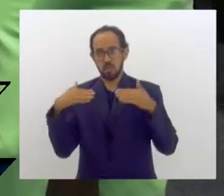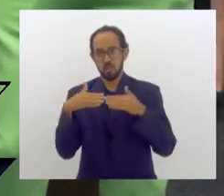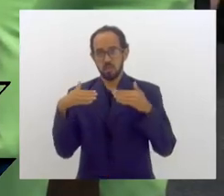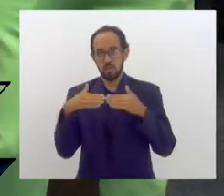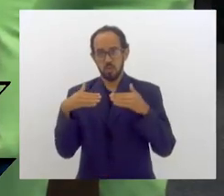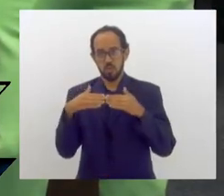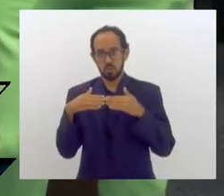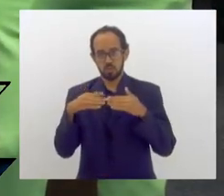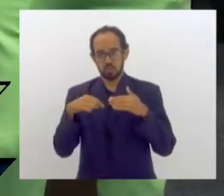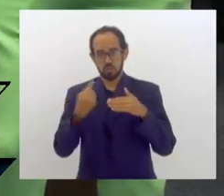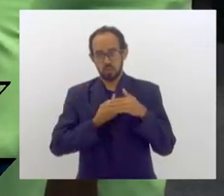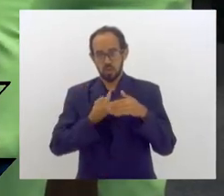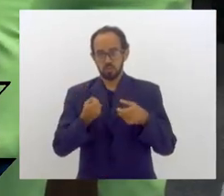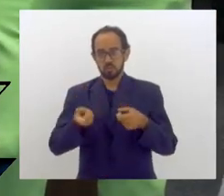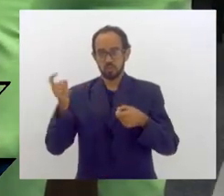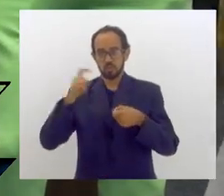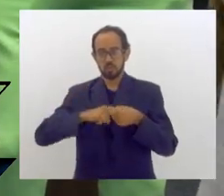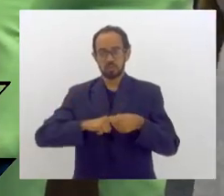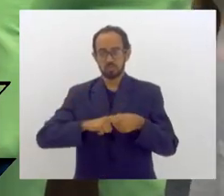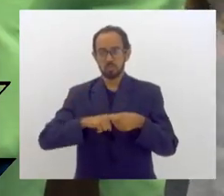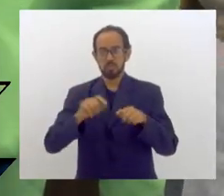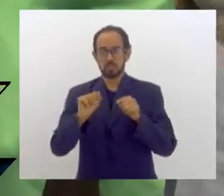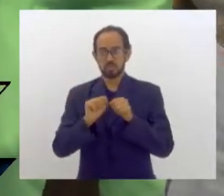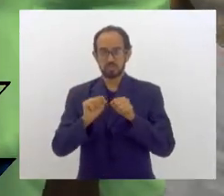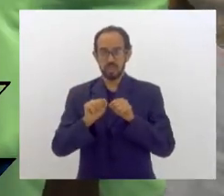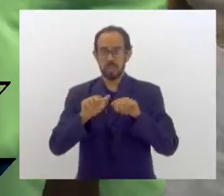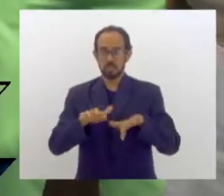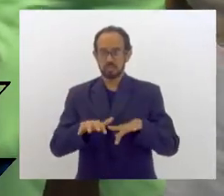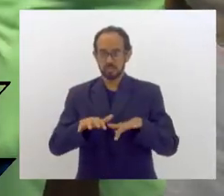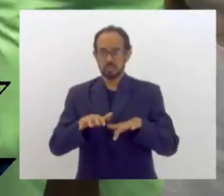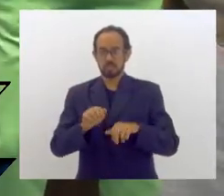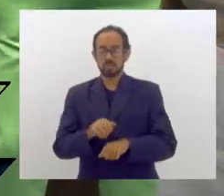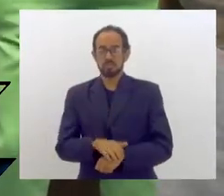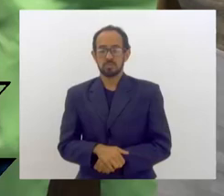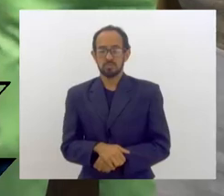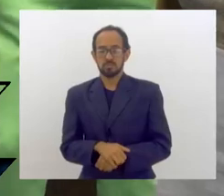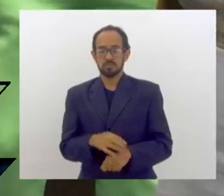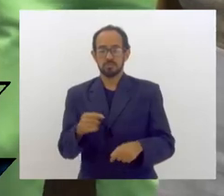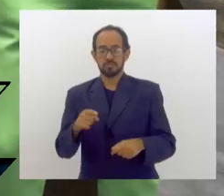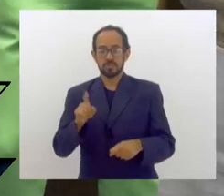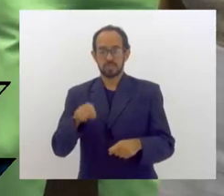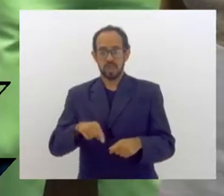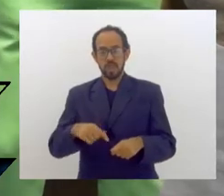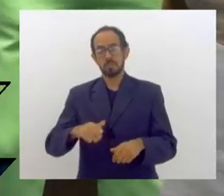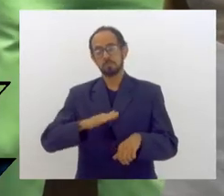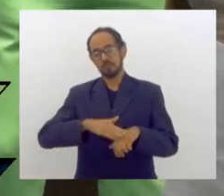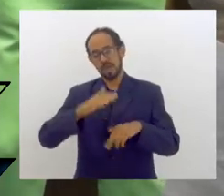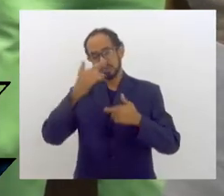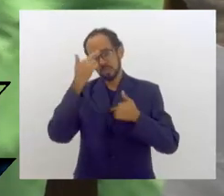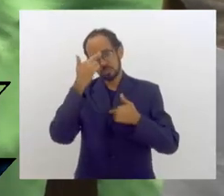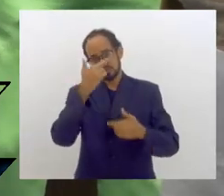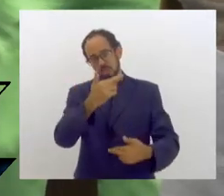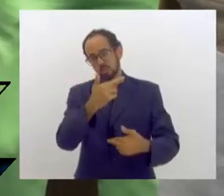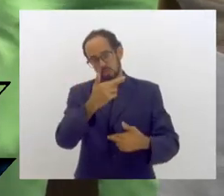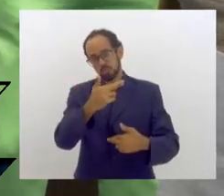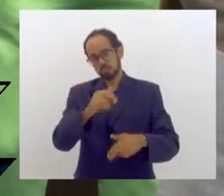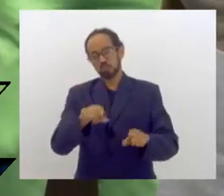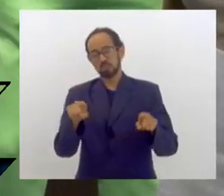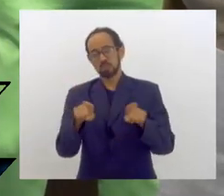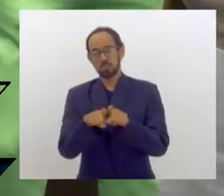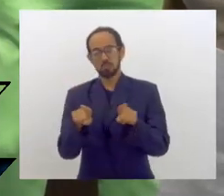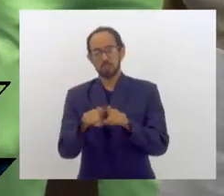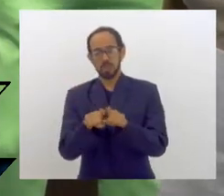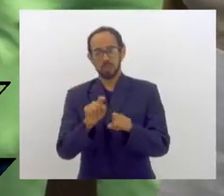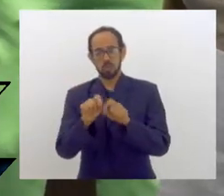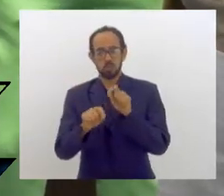gente volte a ter esse procedimento, que é um procedimento mais respeitoso, e, além do que,